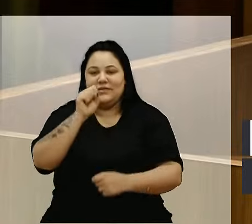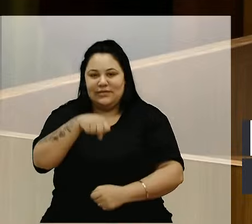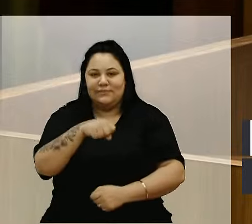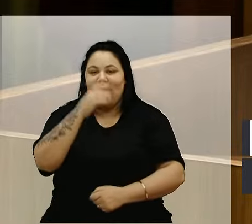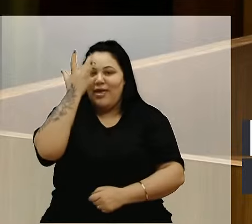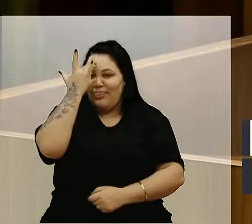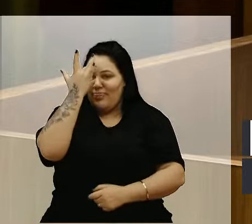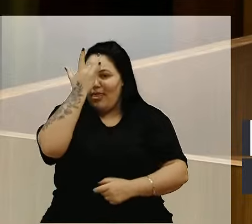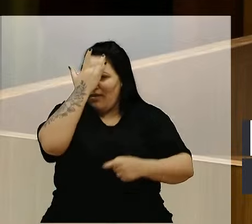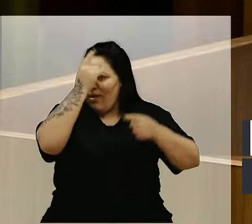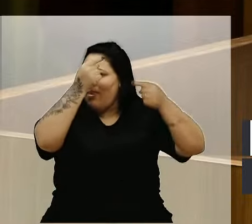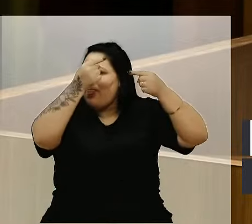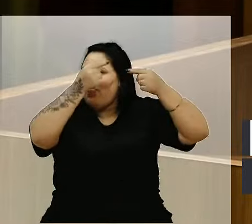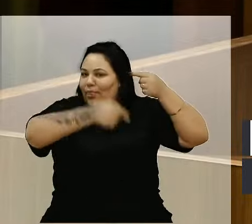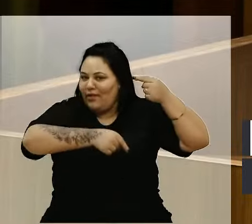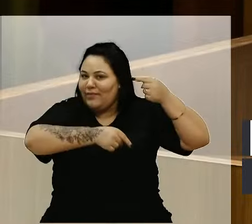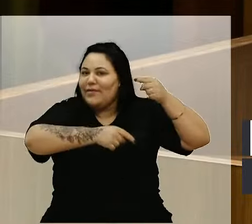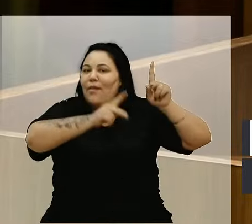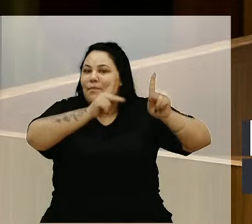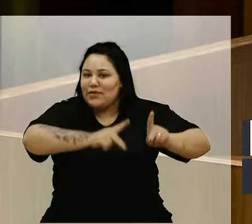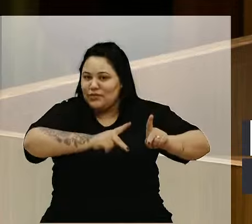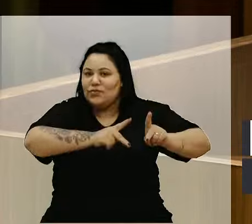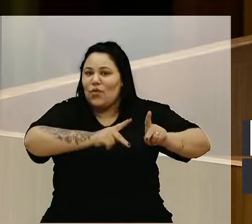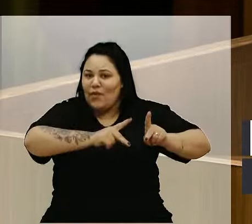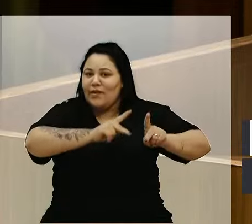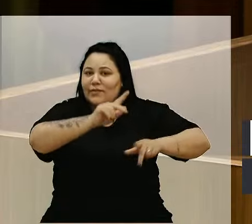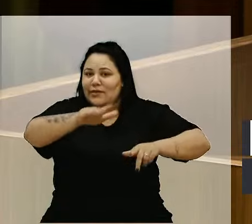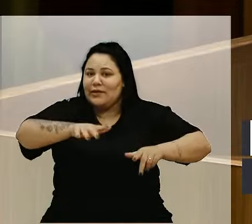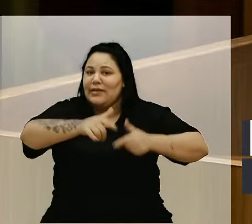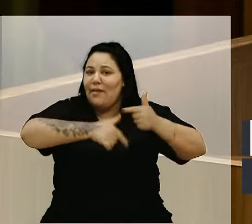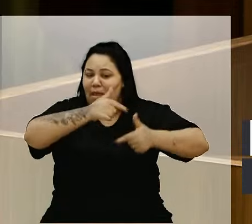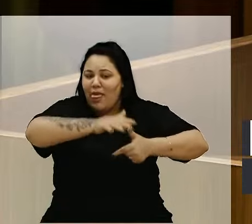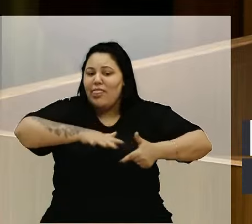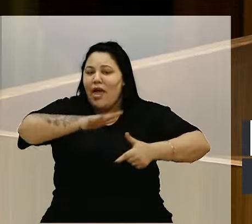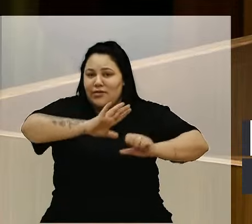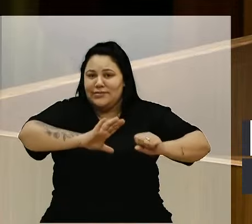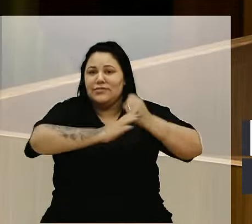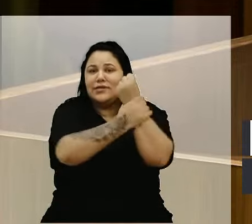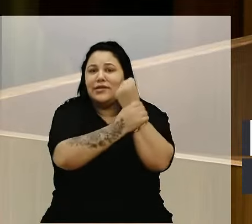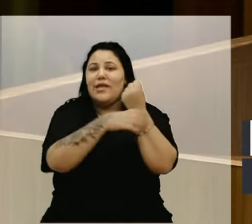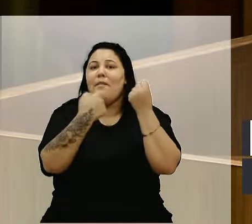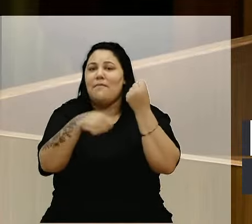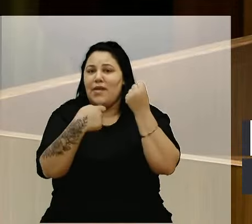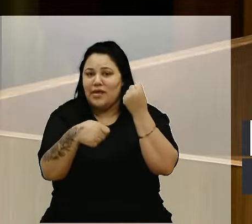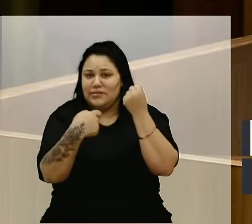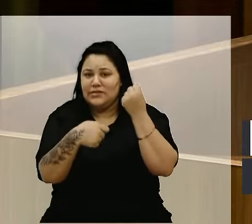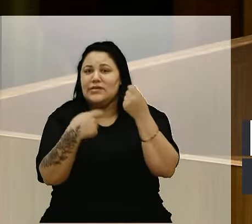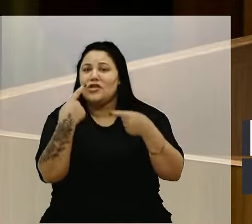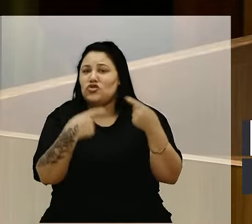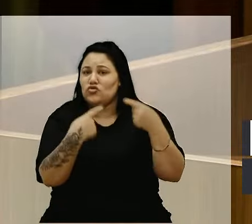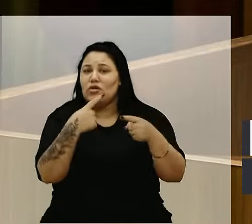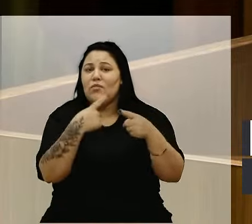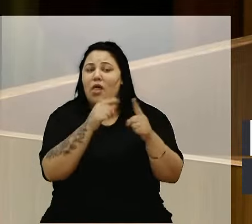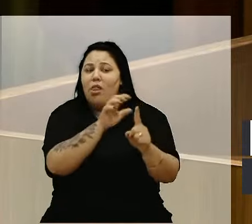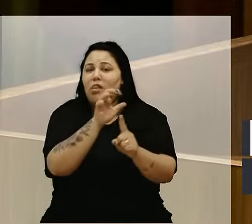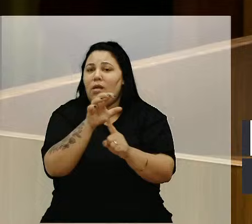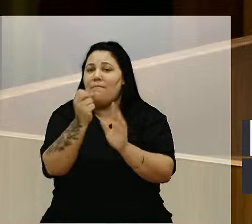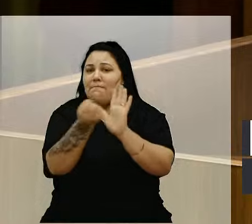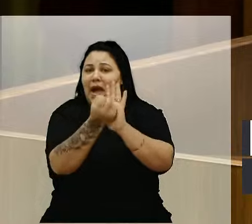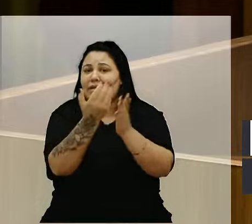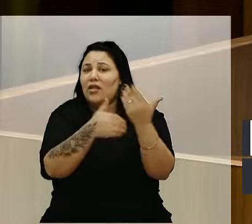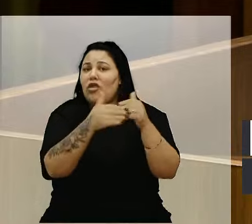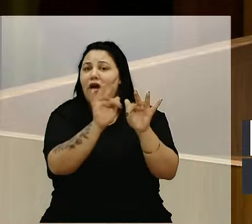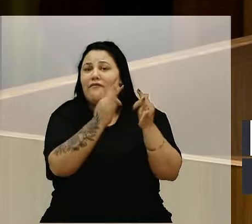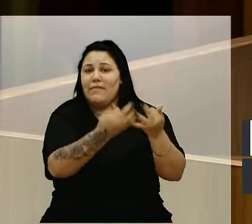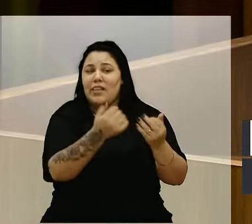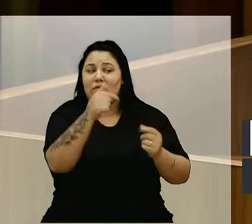mental dos nossos agentes de segurança é algo que precisa ser debatido, porque afeta todas as famílias. Essa homenagem, minha amiga